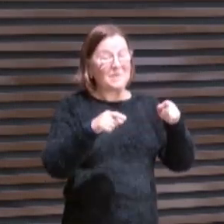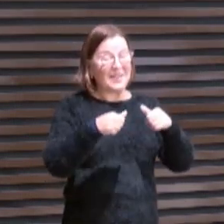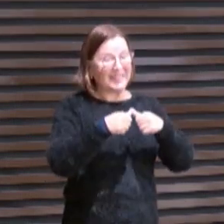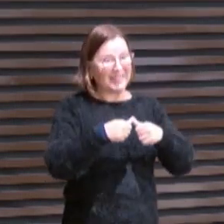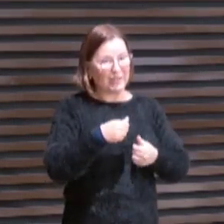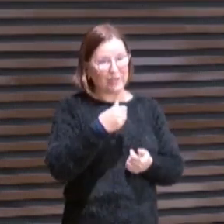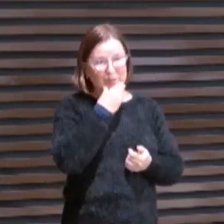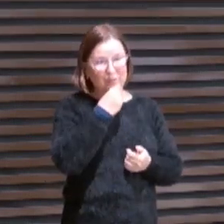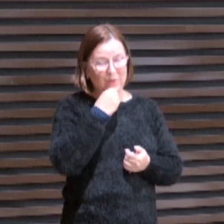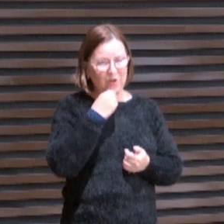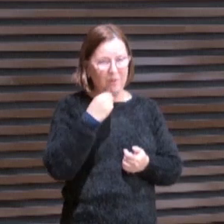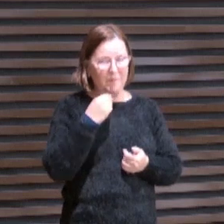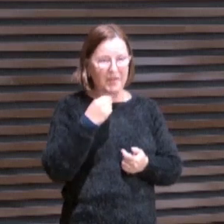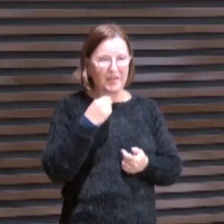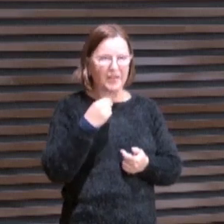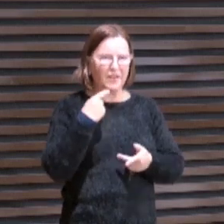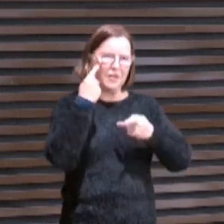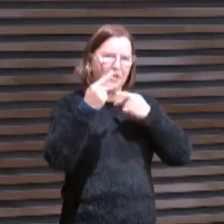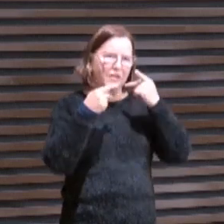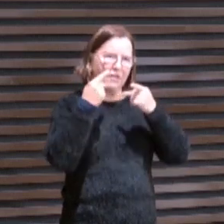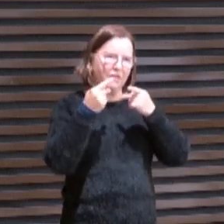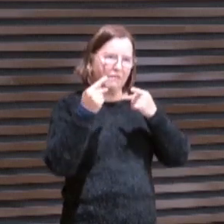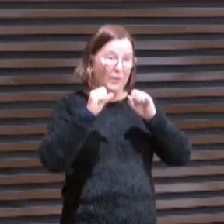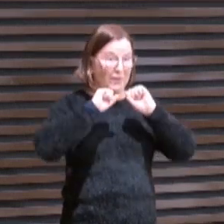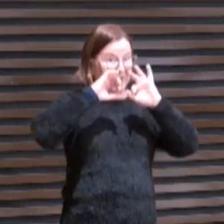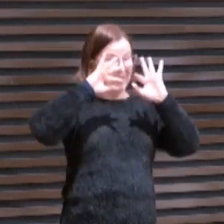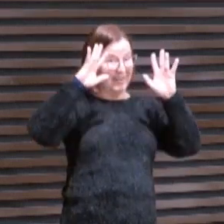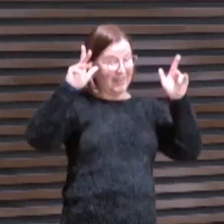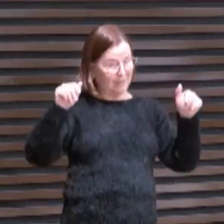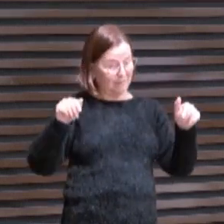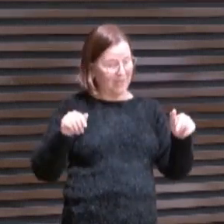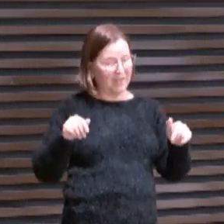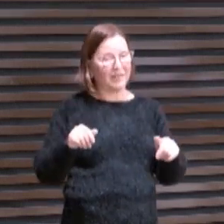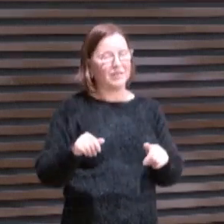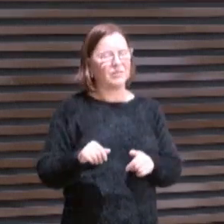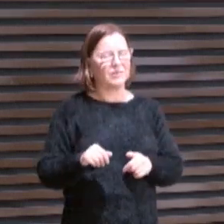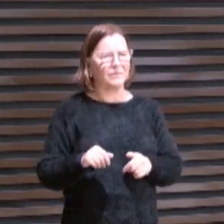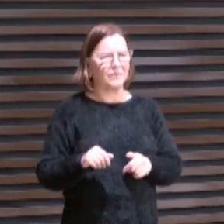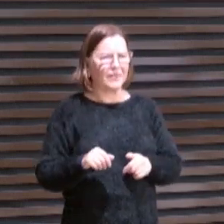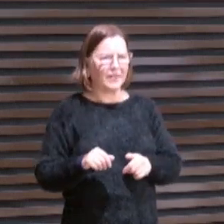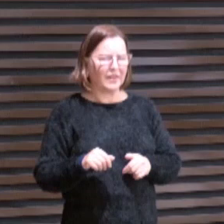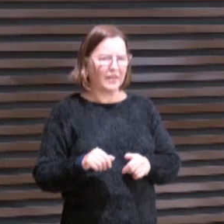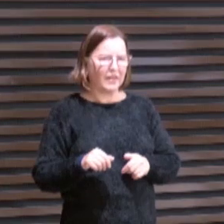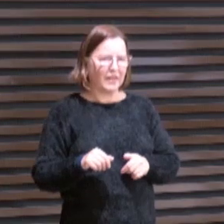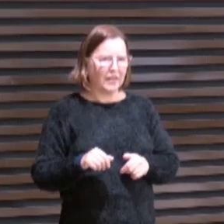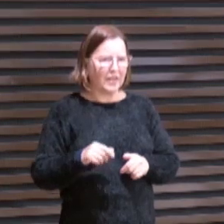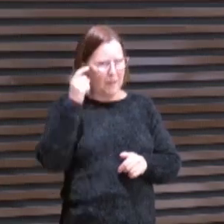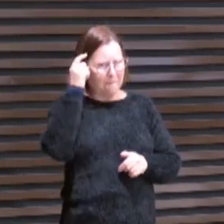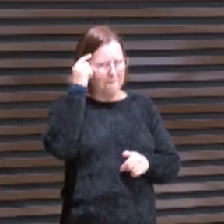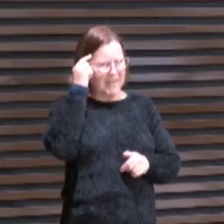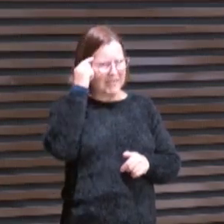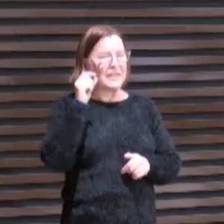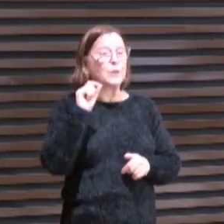E ele faz uma série de indagações do que Jesus teria dito para aquele homem.